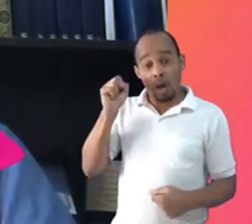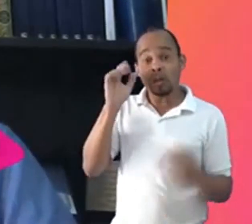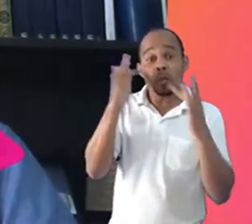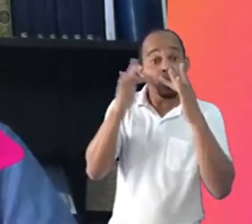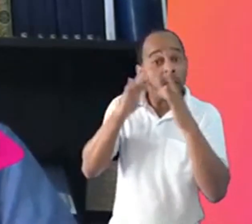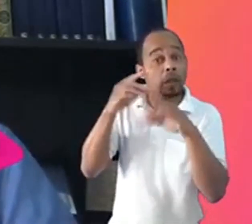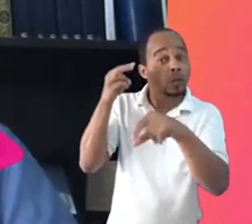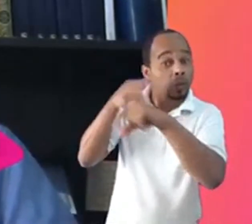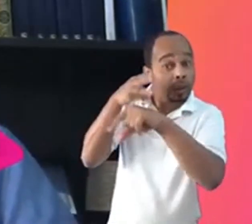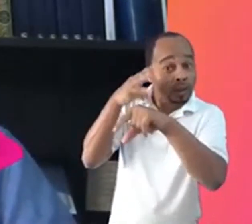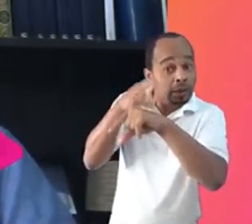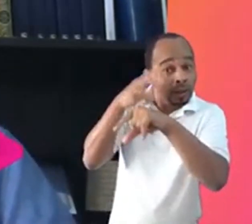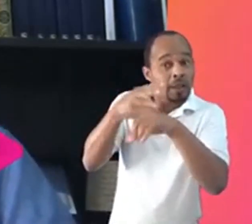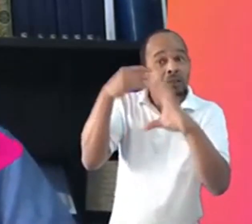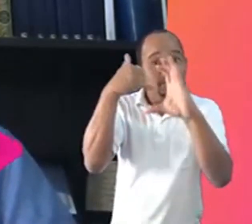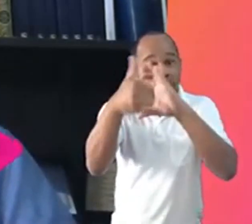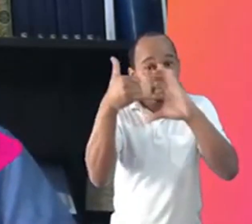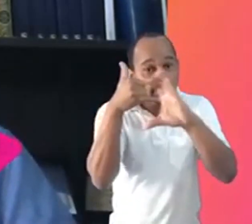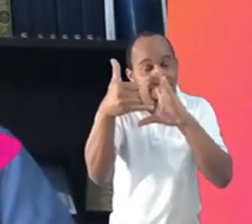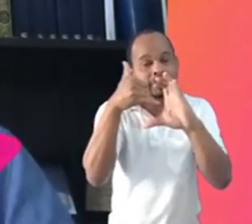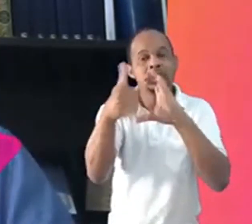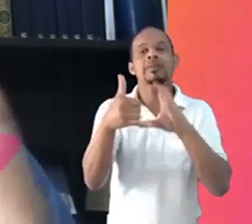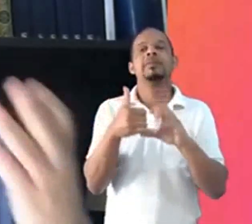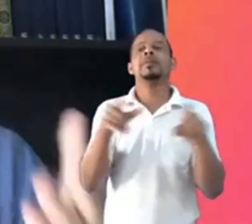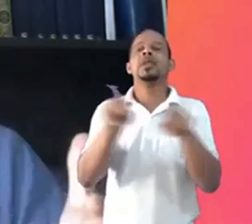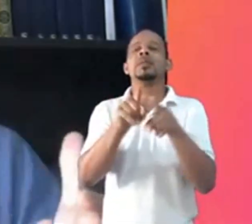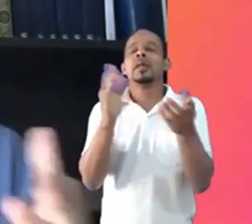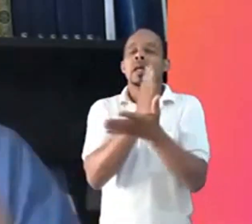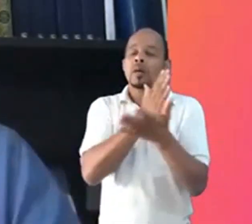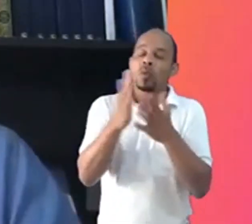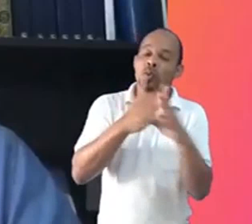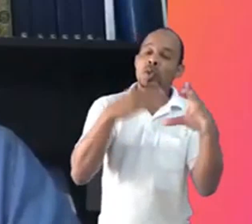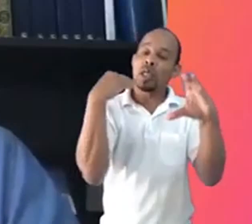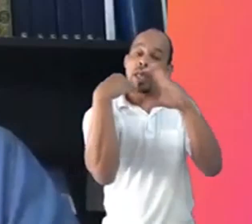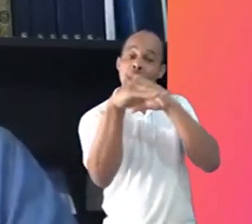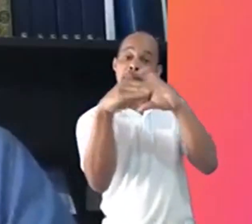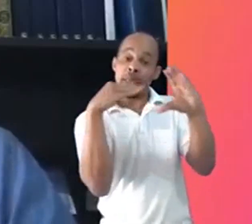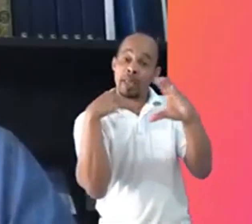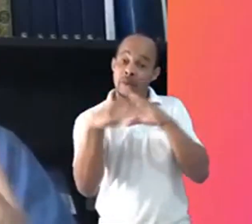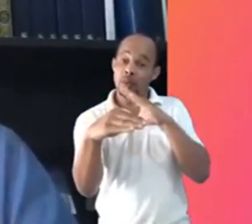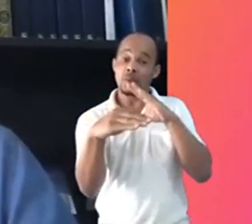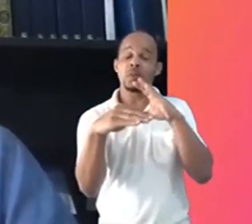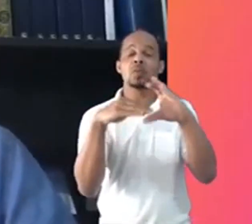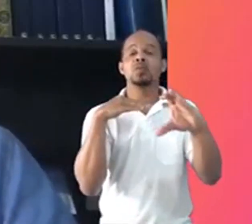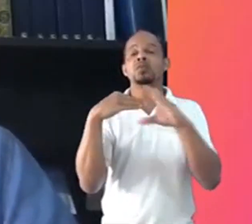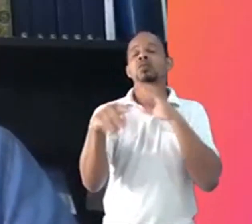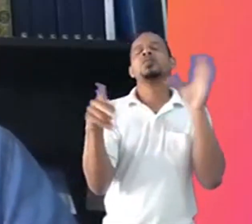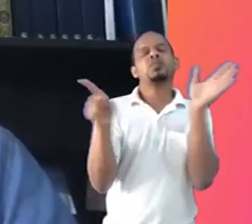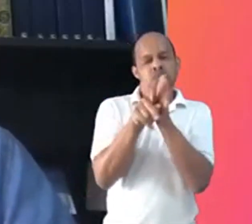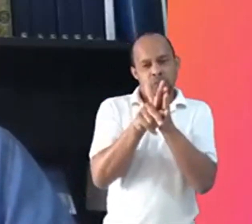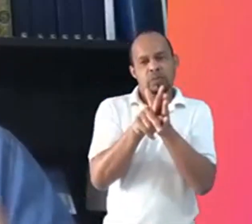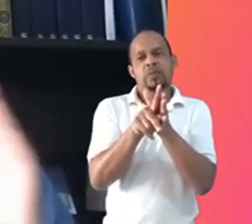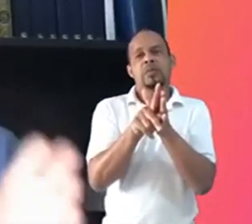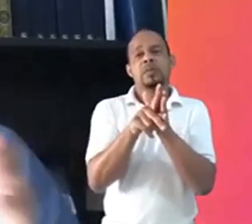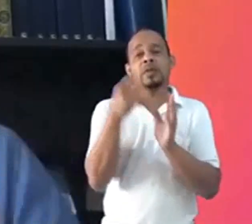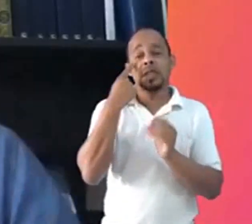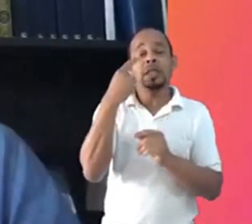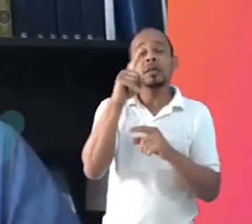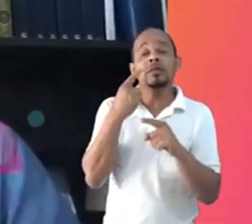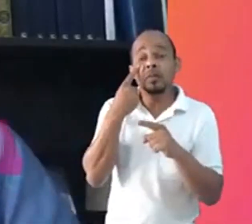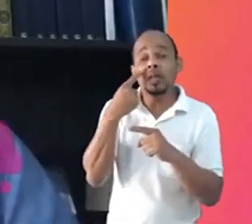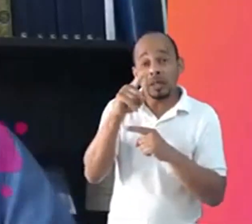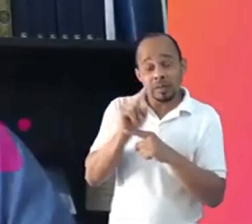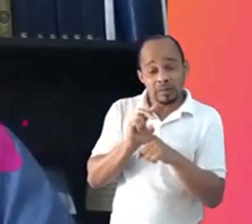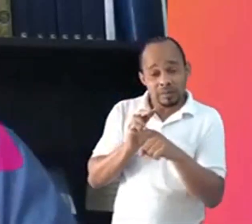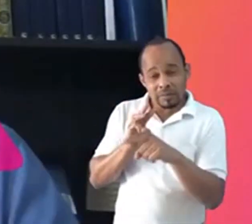3701 9242. Você pode entrar em contato por esse WhatsApp para tirar uma dúvida. A gente tem alguns canais de e-mail também, de acordo com o assunto que você precisar. Então